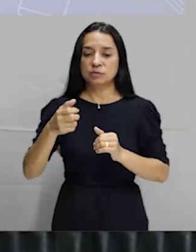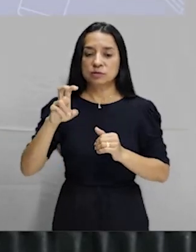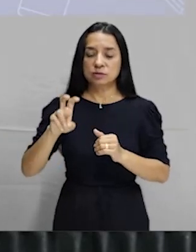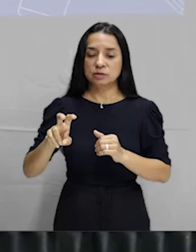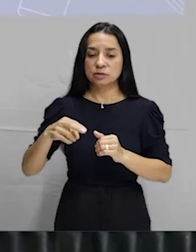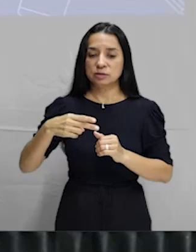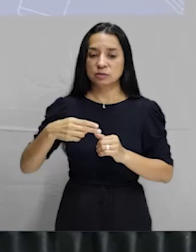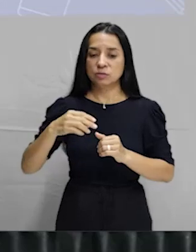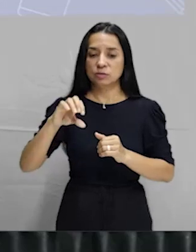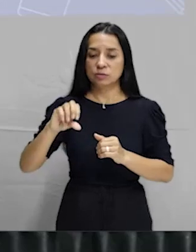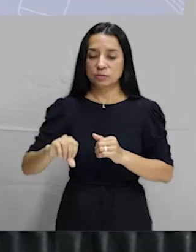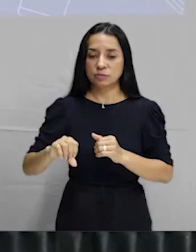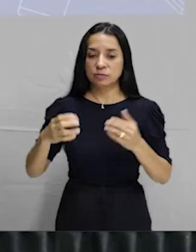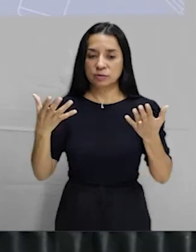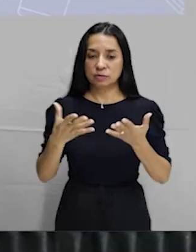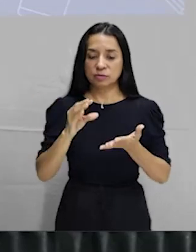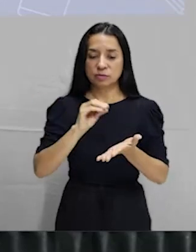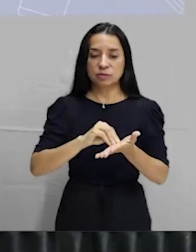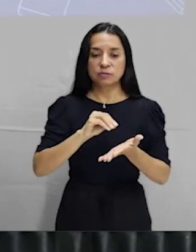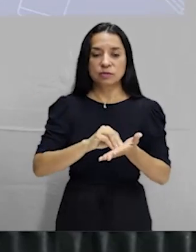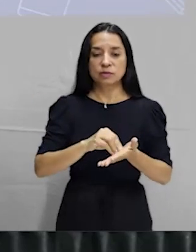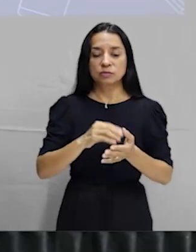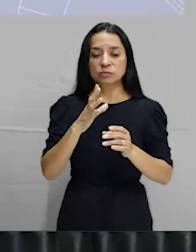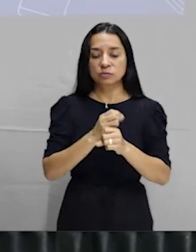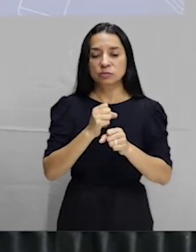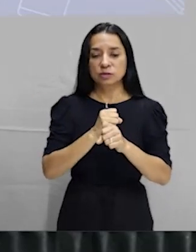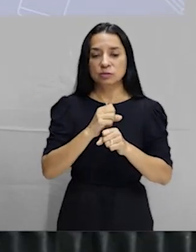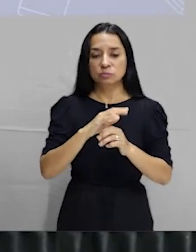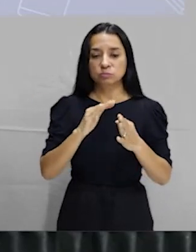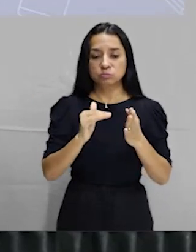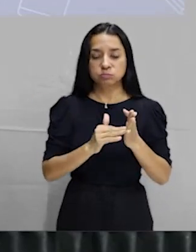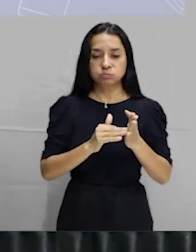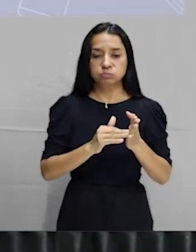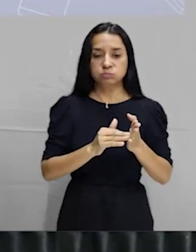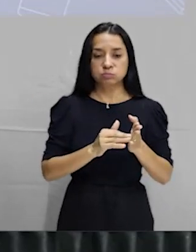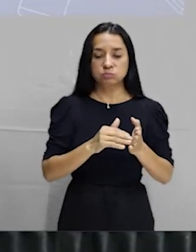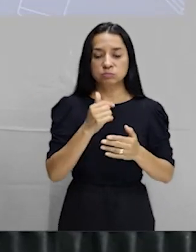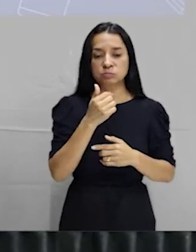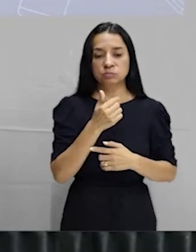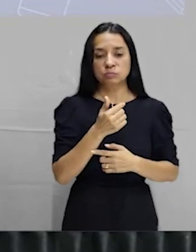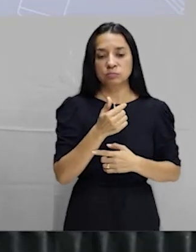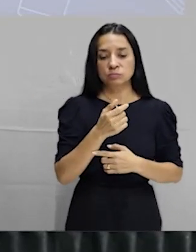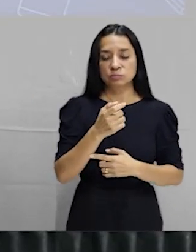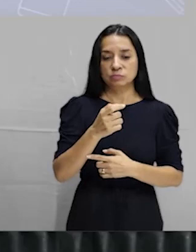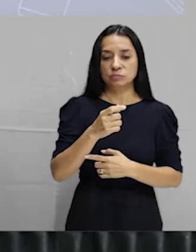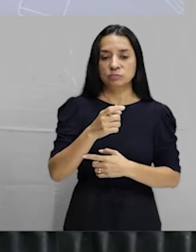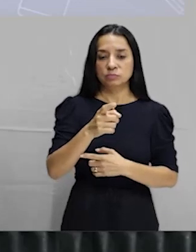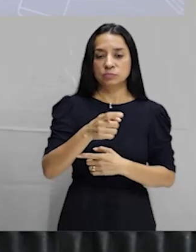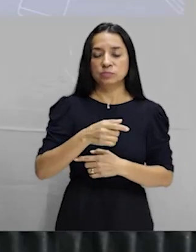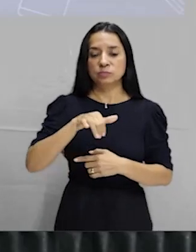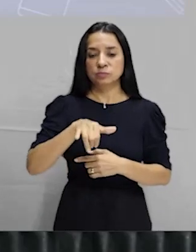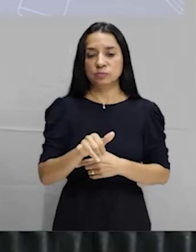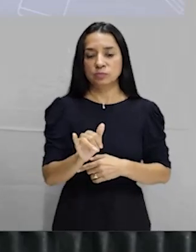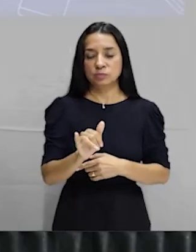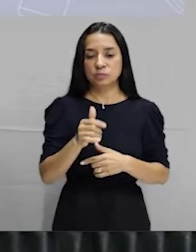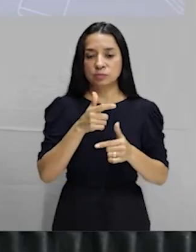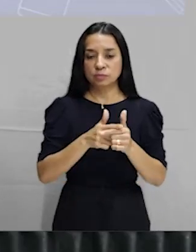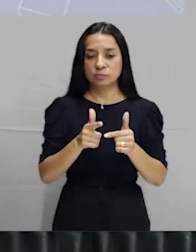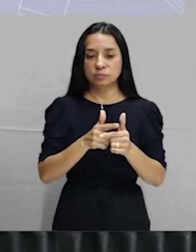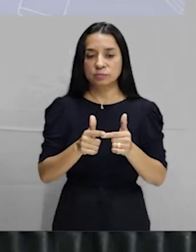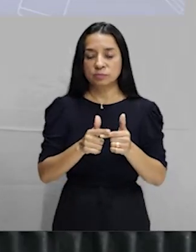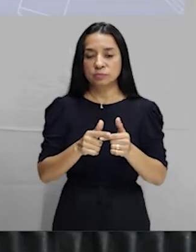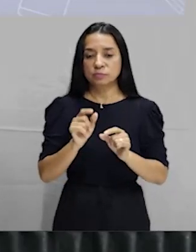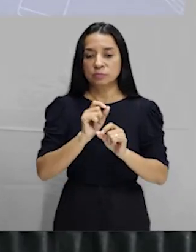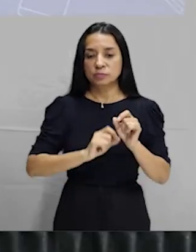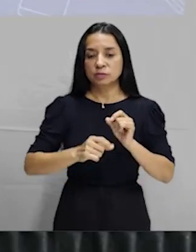Pronto. Agora, falta o total, né, de que foi afetado pelas doenças X e Y. Lá no probleminha, ele disse